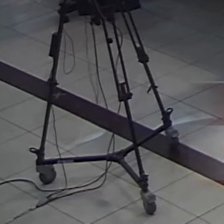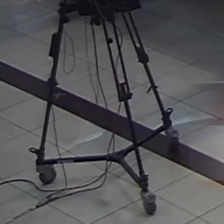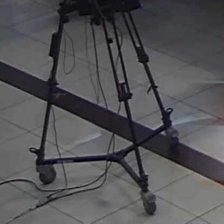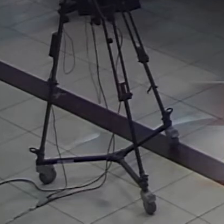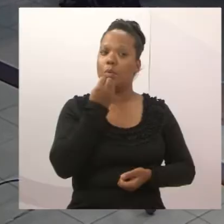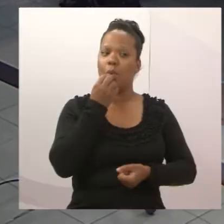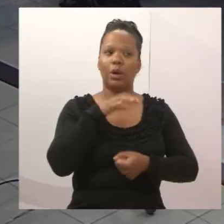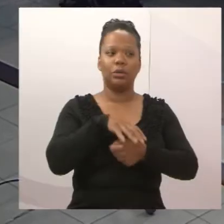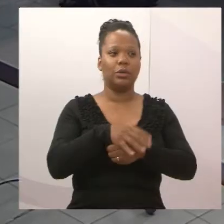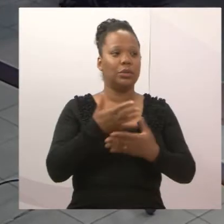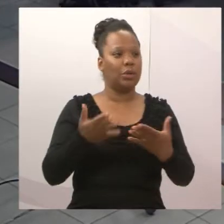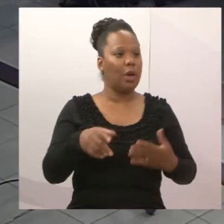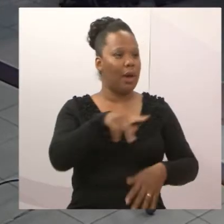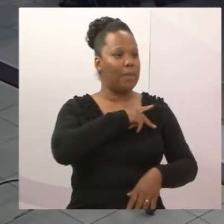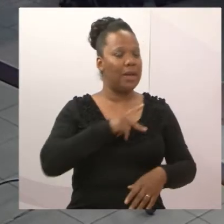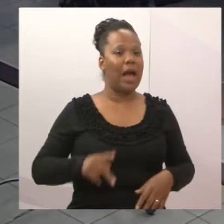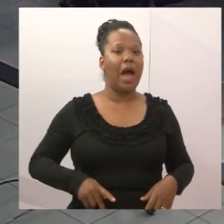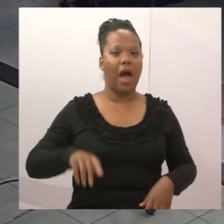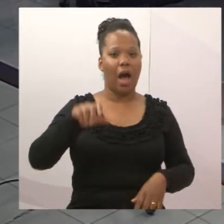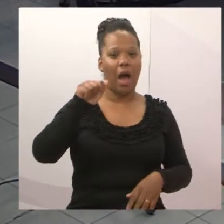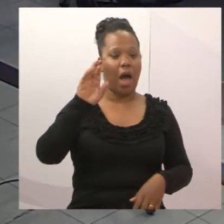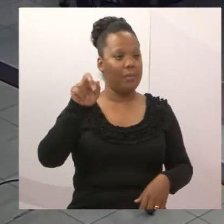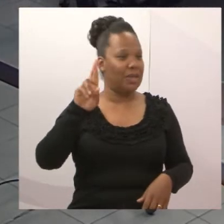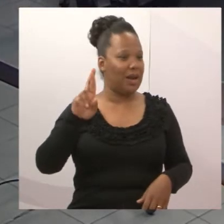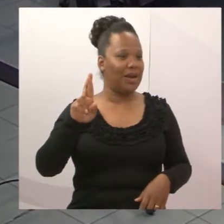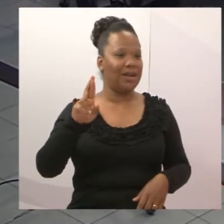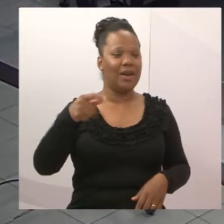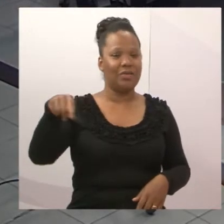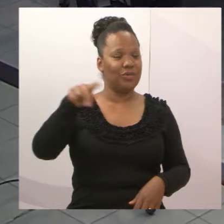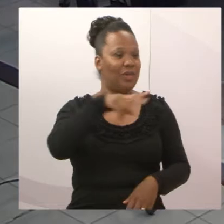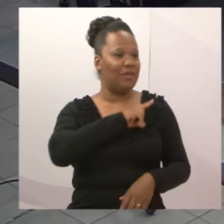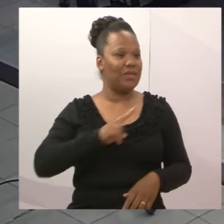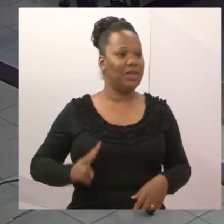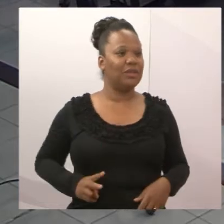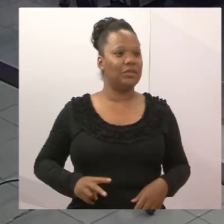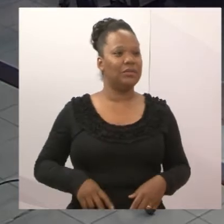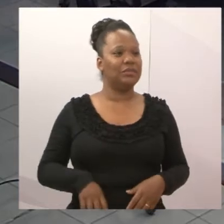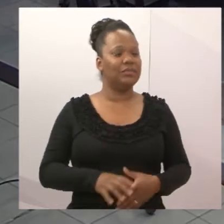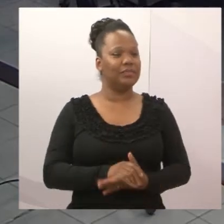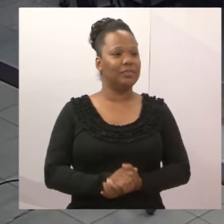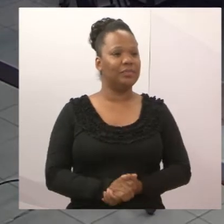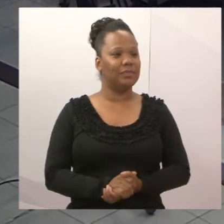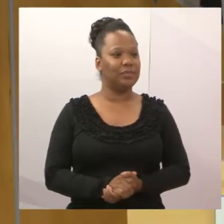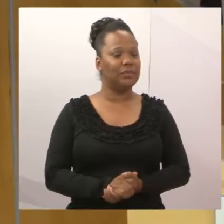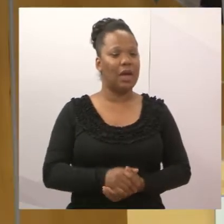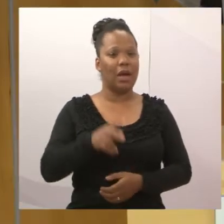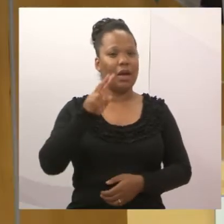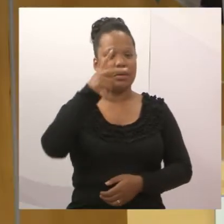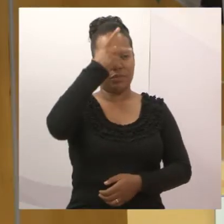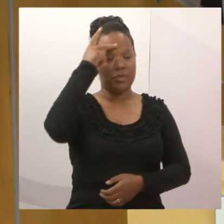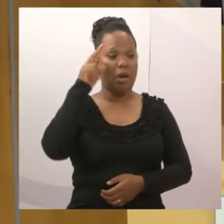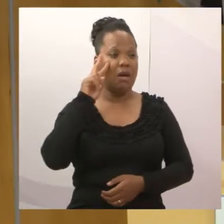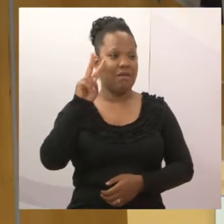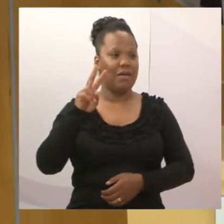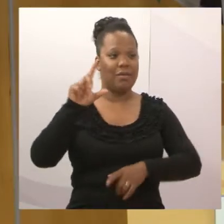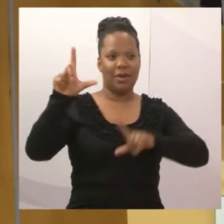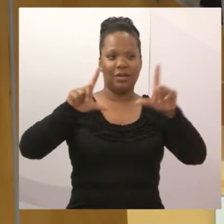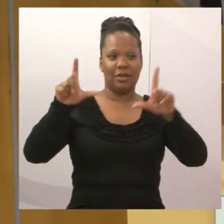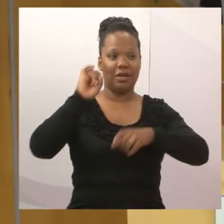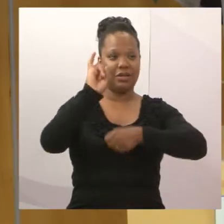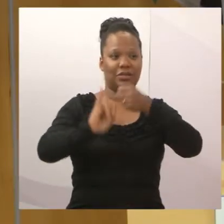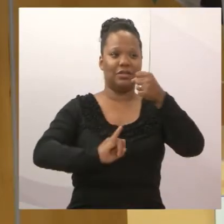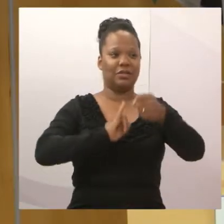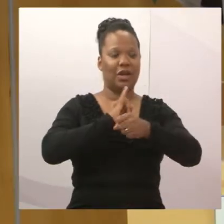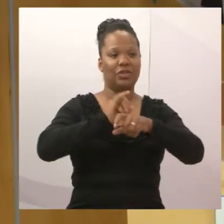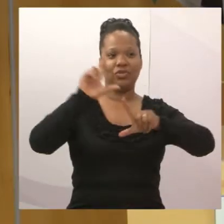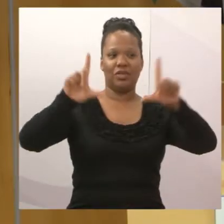Boa noite a todos, presidente Abner, nobres colegas vereadores, os munícipes que nos acompanham pela TV Câmara através da internet